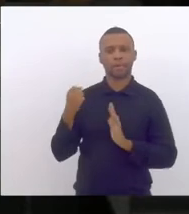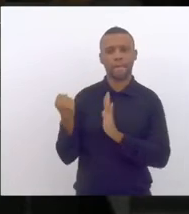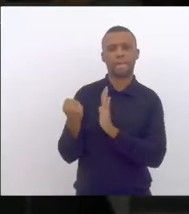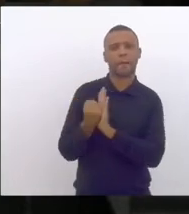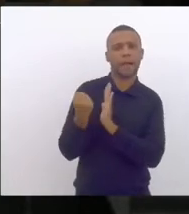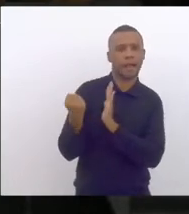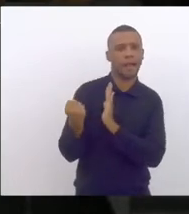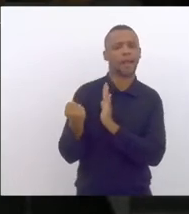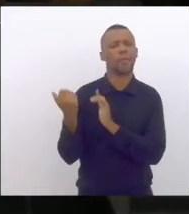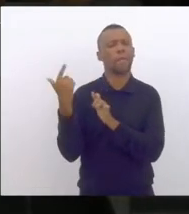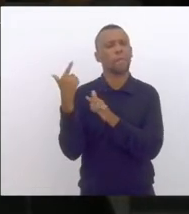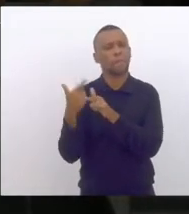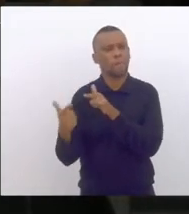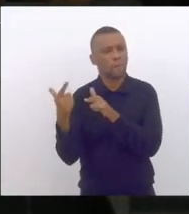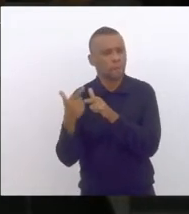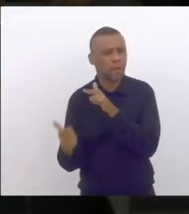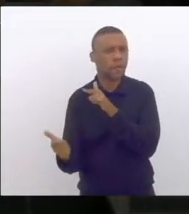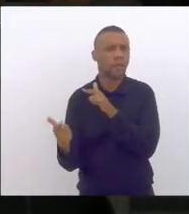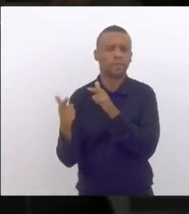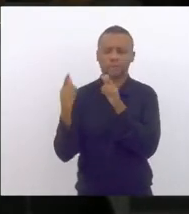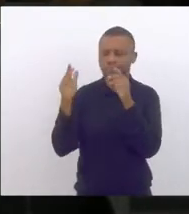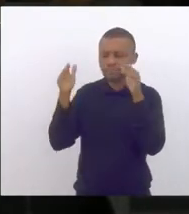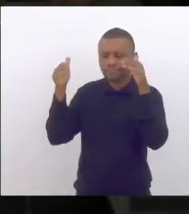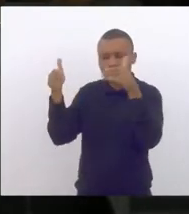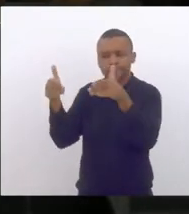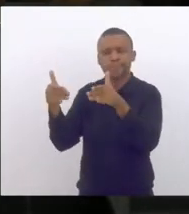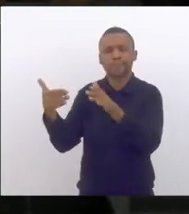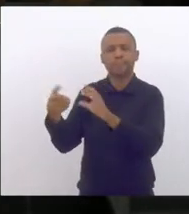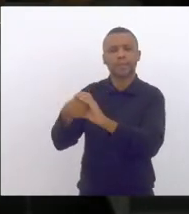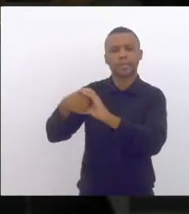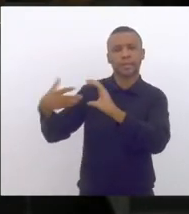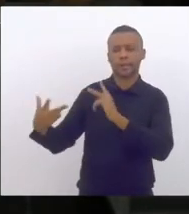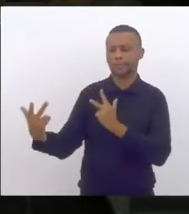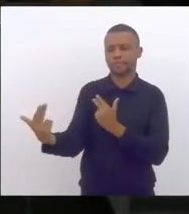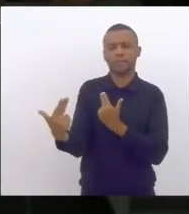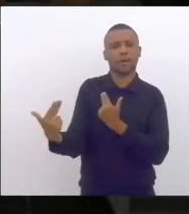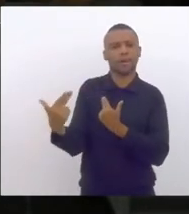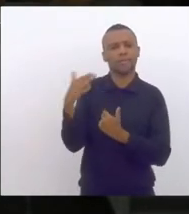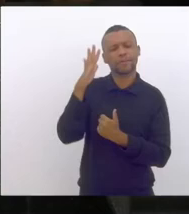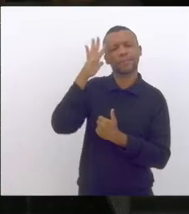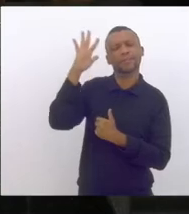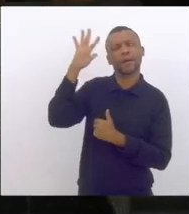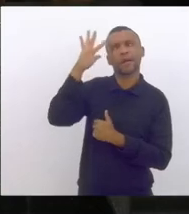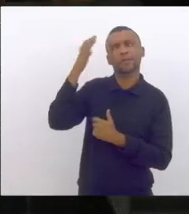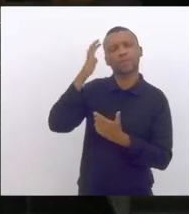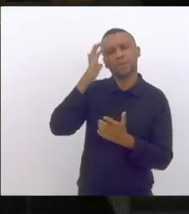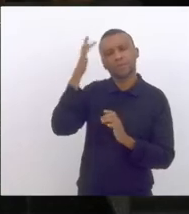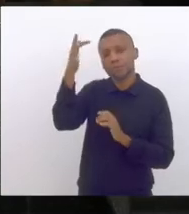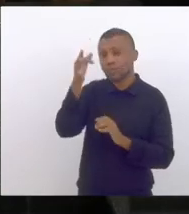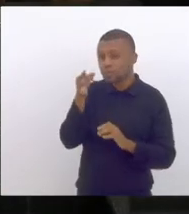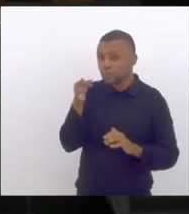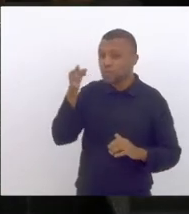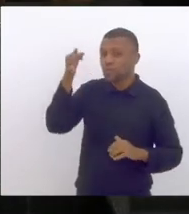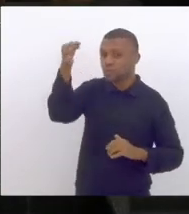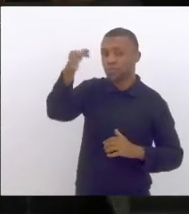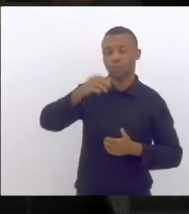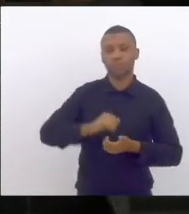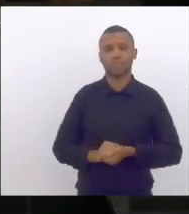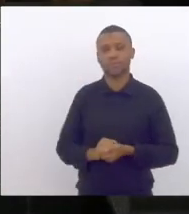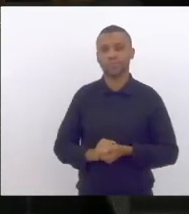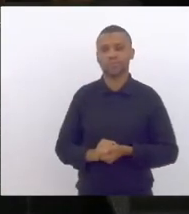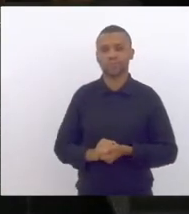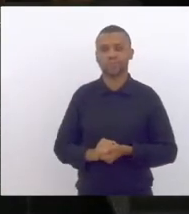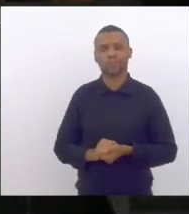por muitos problemas dessa ordem ficou aqui imaginando se uma solução do futuro não